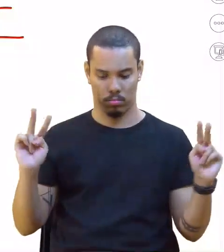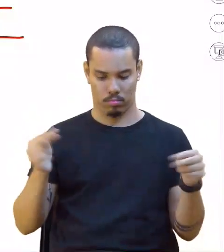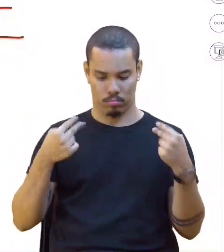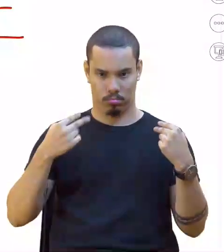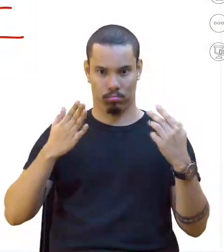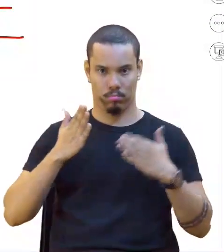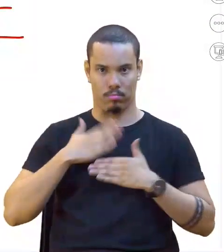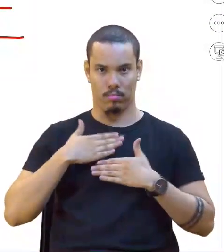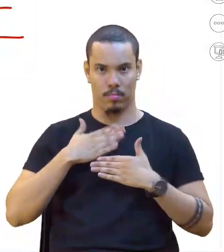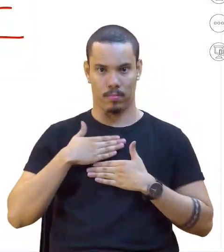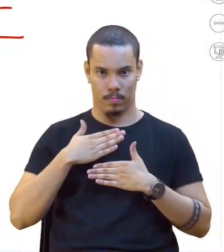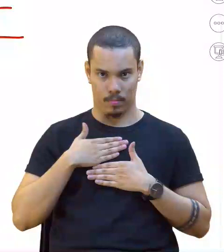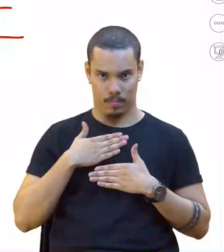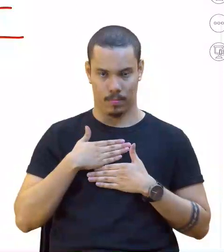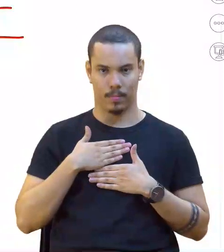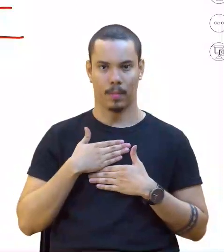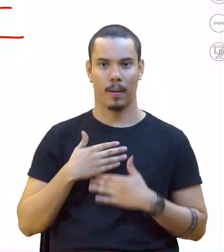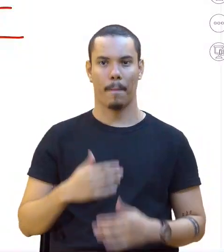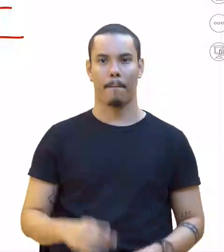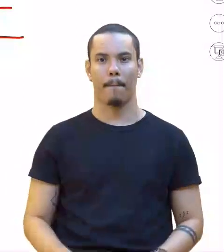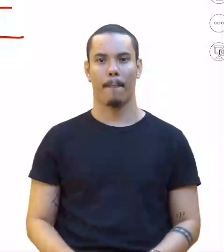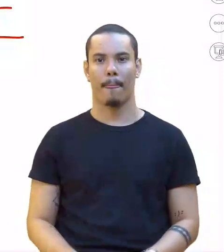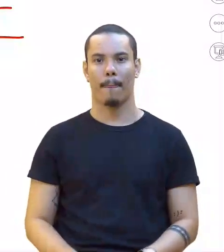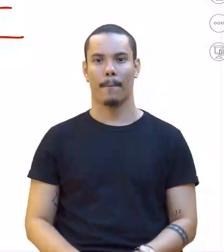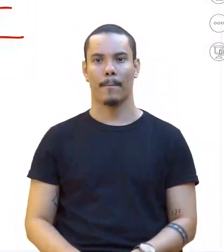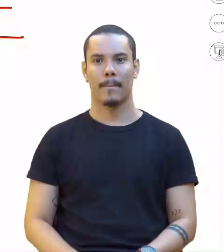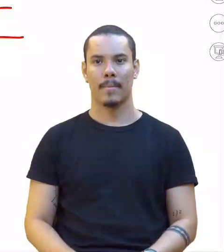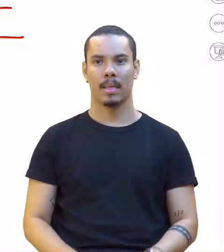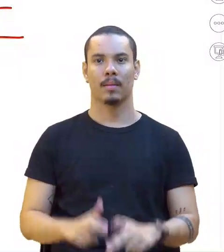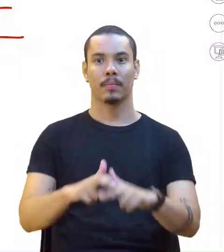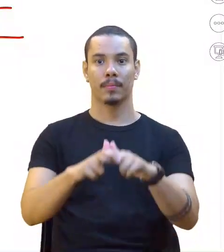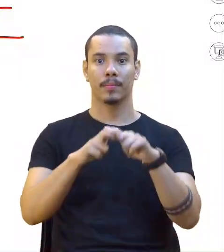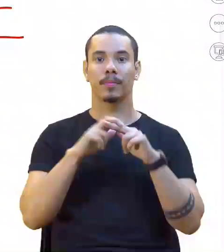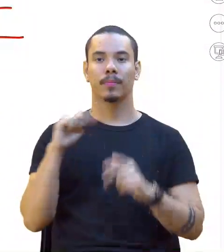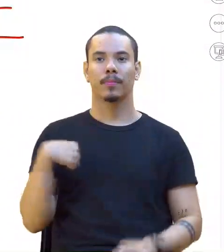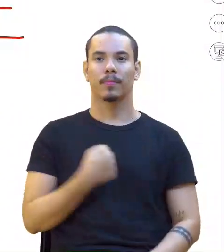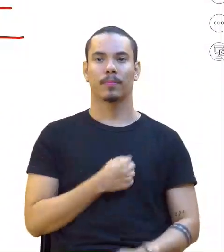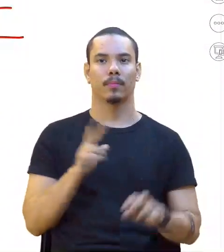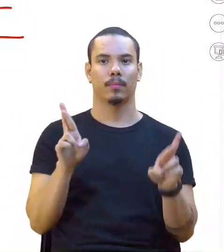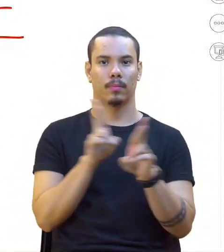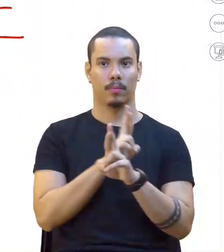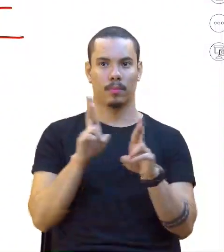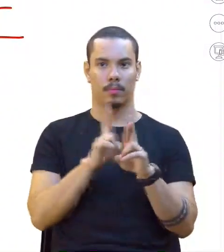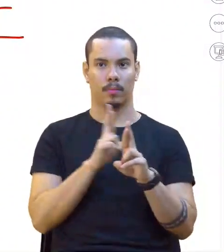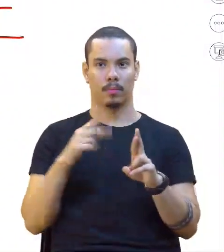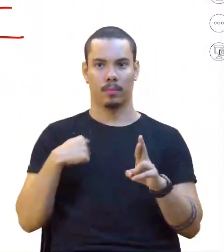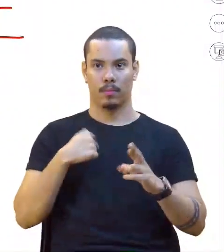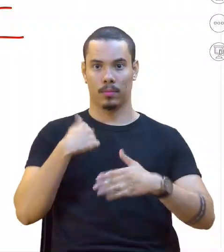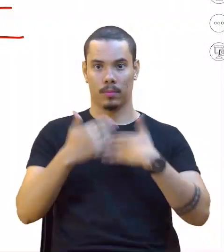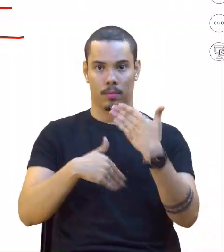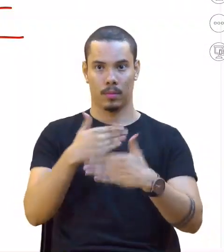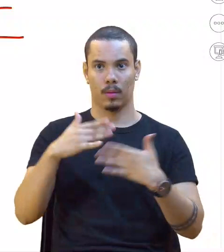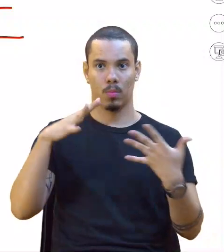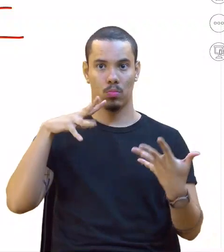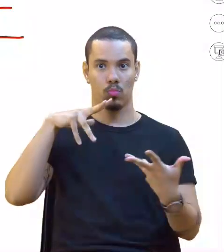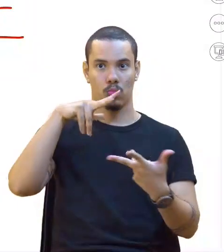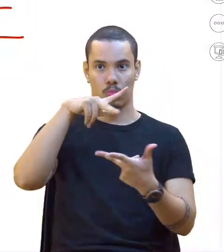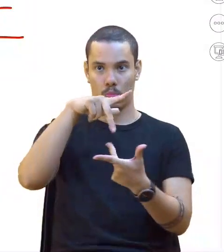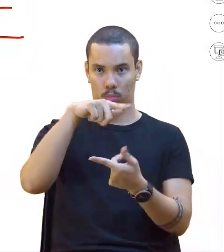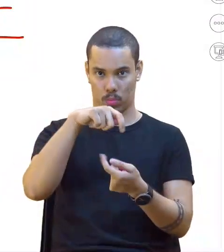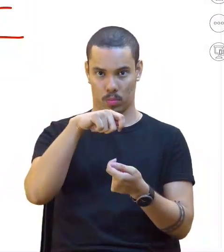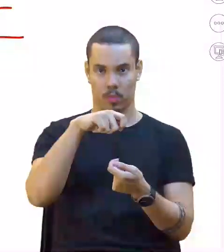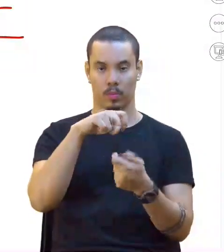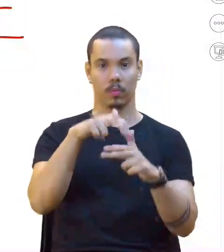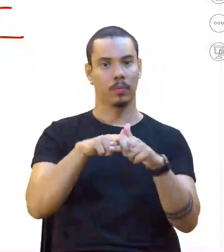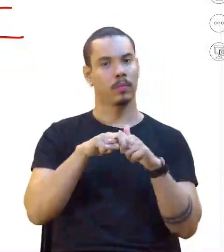que você atribui a você mesmo, né? E a nossa relação com o que a gente desenvolve com o restante do mundo. E isso